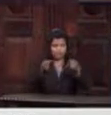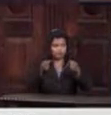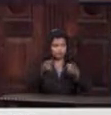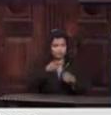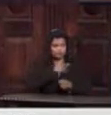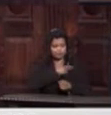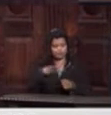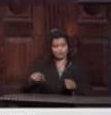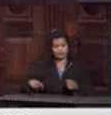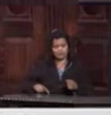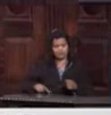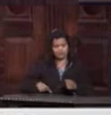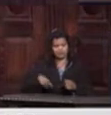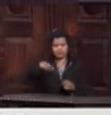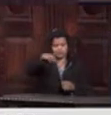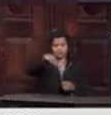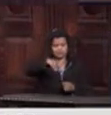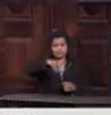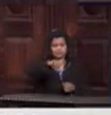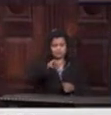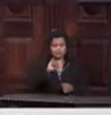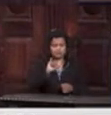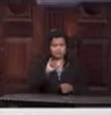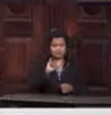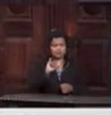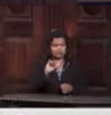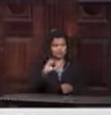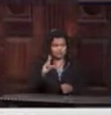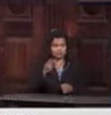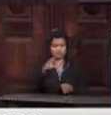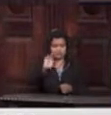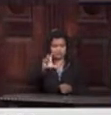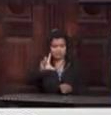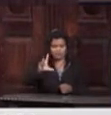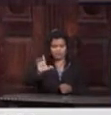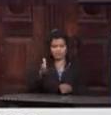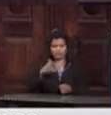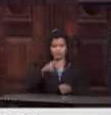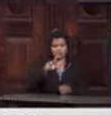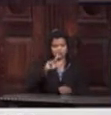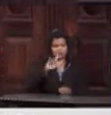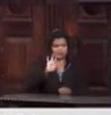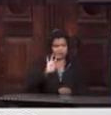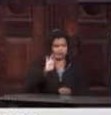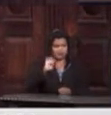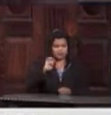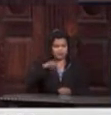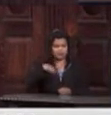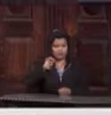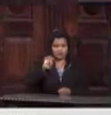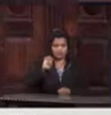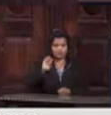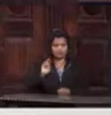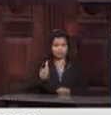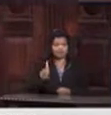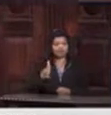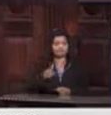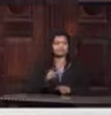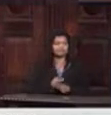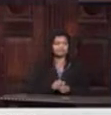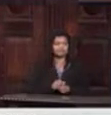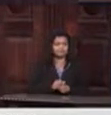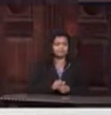Há alguns anos atrás, o governo do PSDB, comandado pelo Fernando Henrique Cardoso,